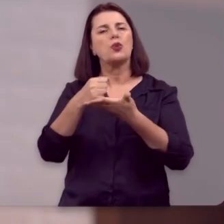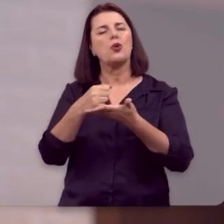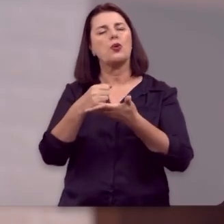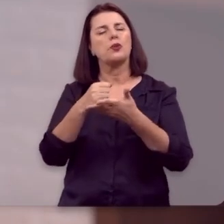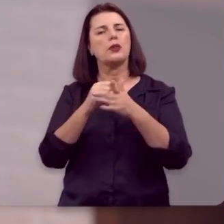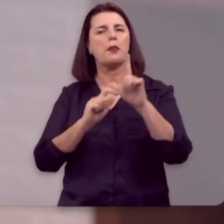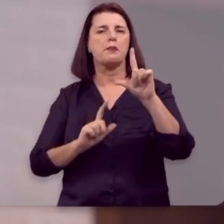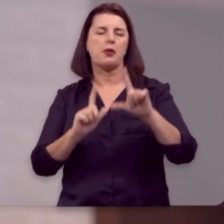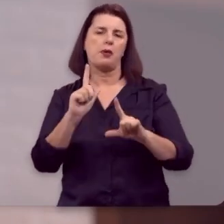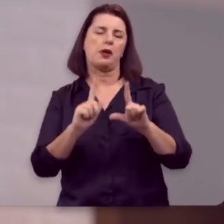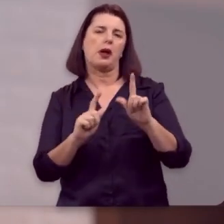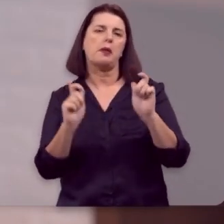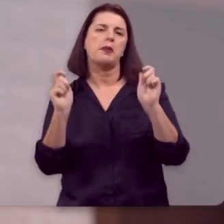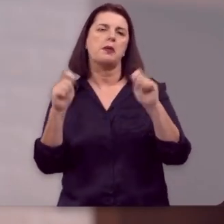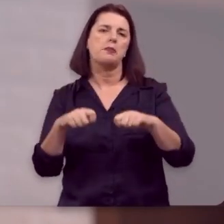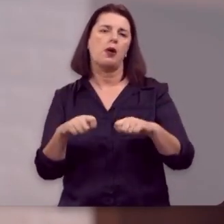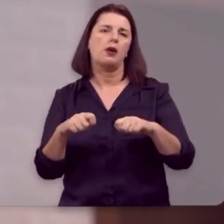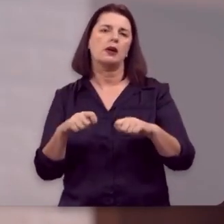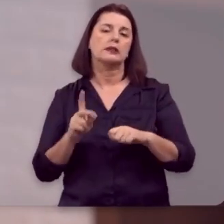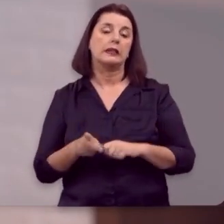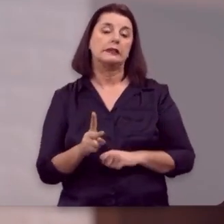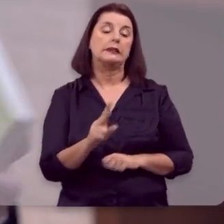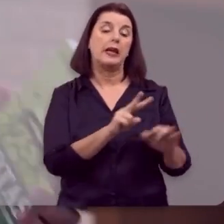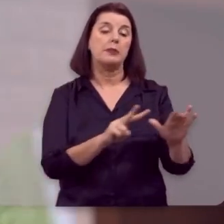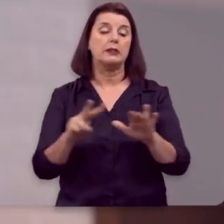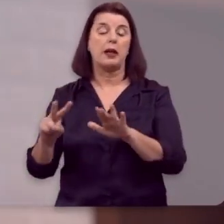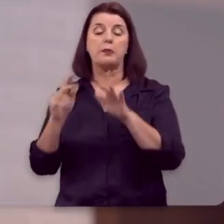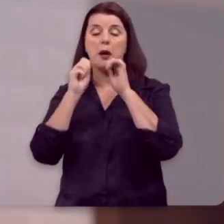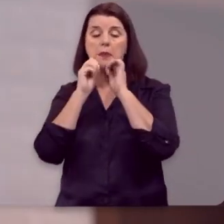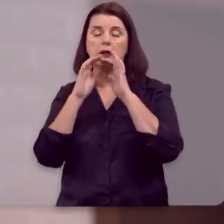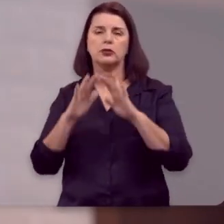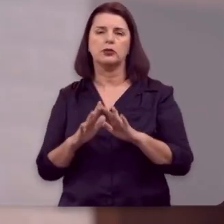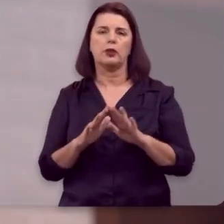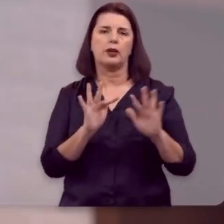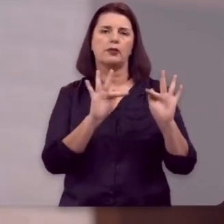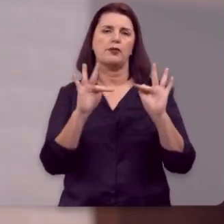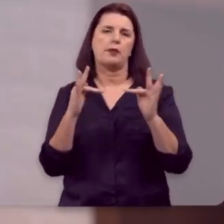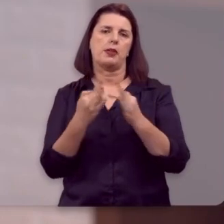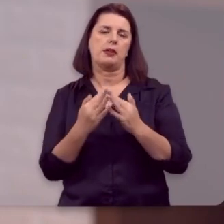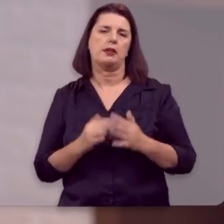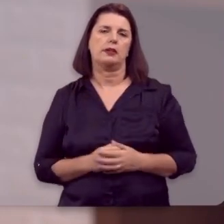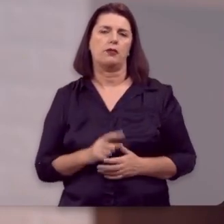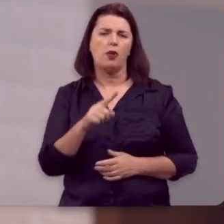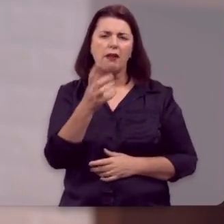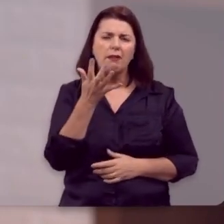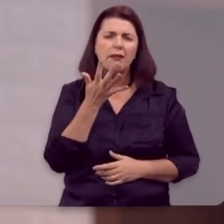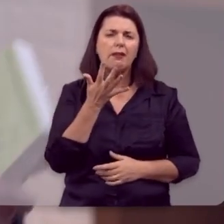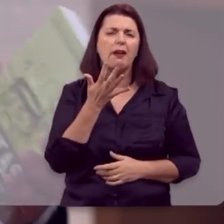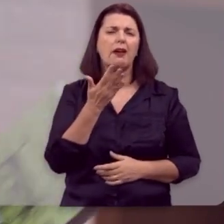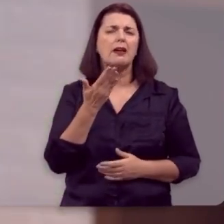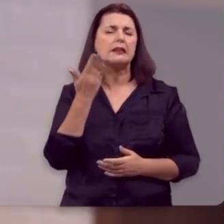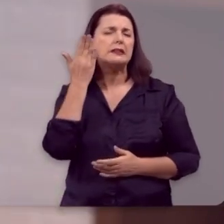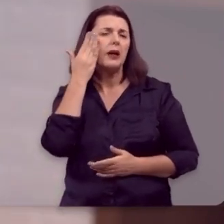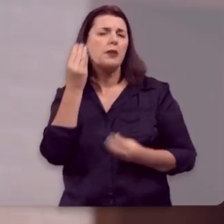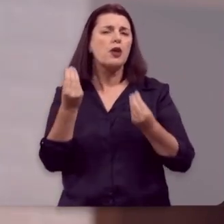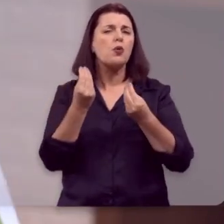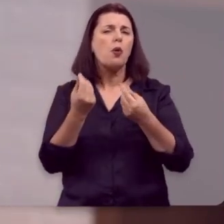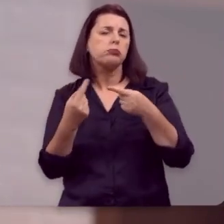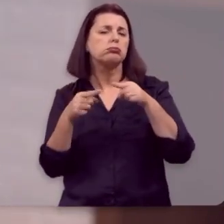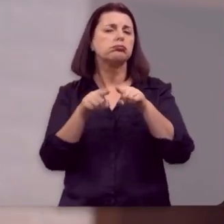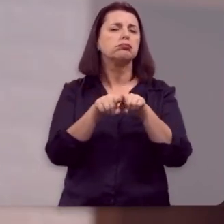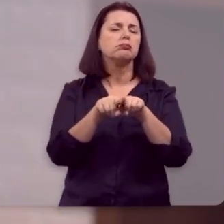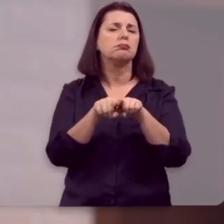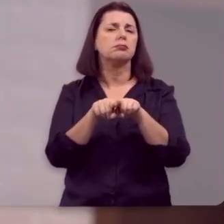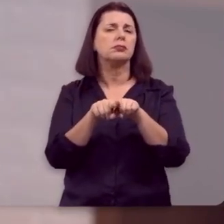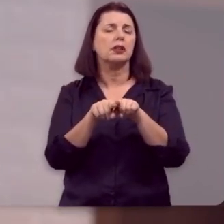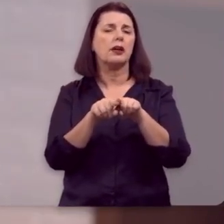esse programa para que ele possa estar todas as semanas abençoando tantas famílias. Se você quer saber como ser um parceiro em missão, entre em